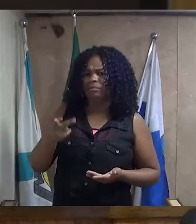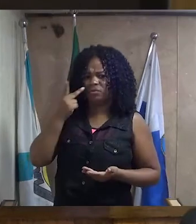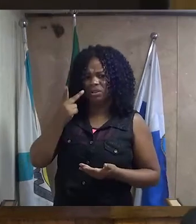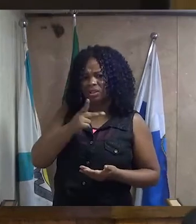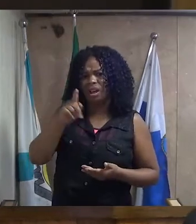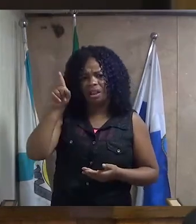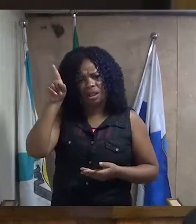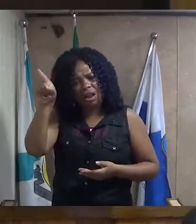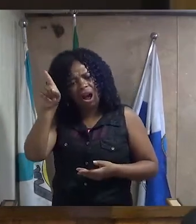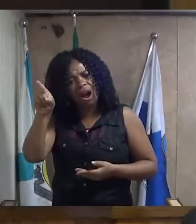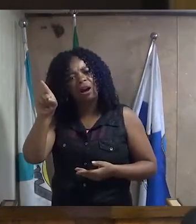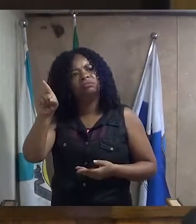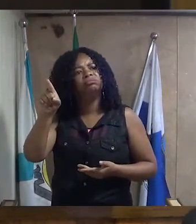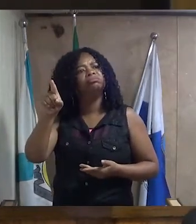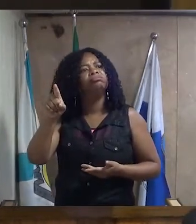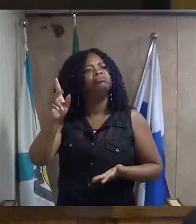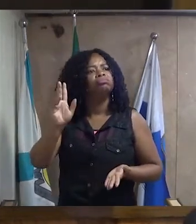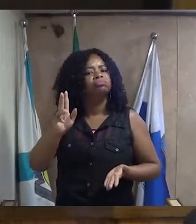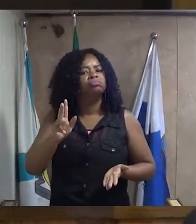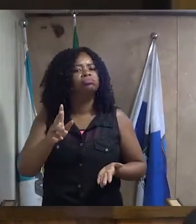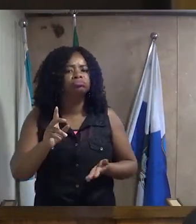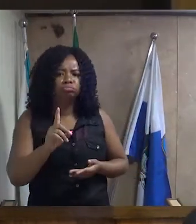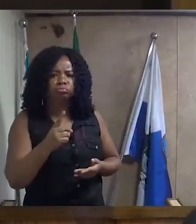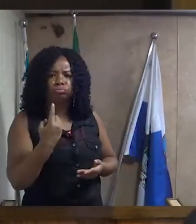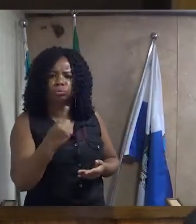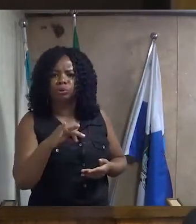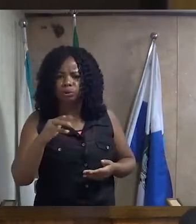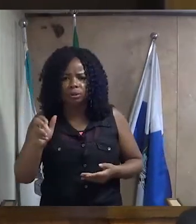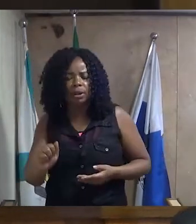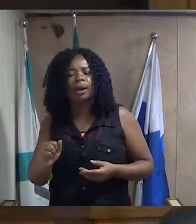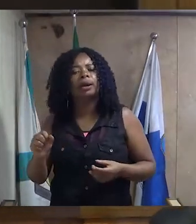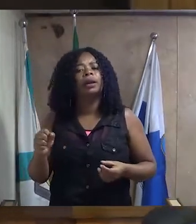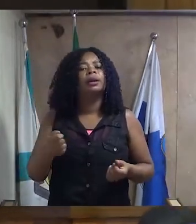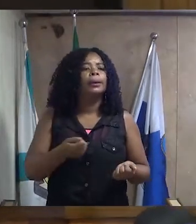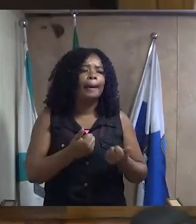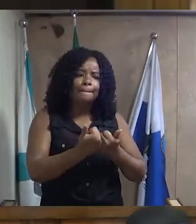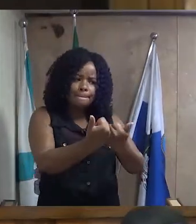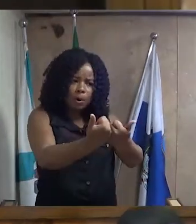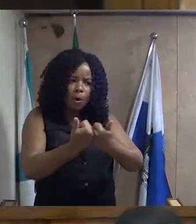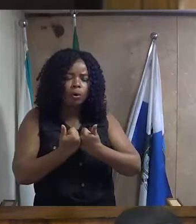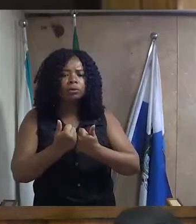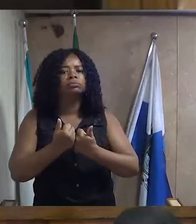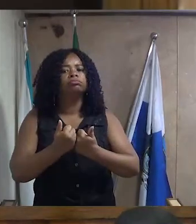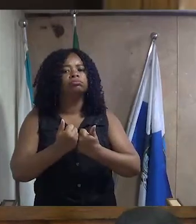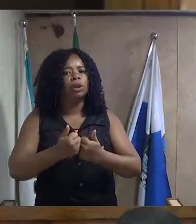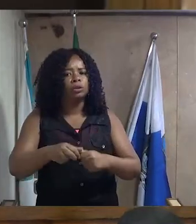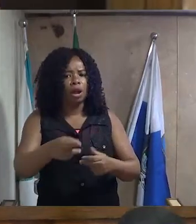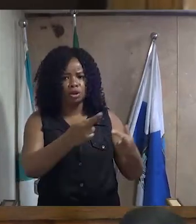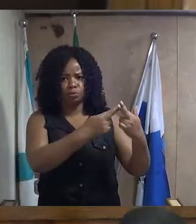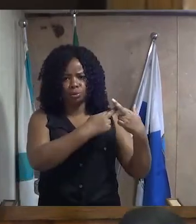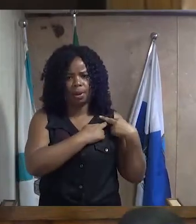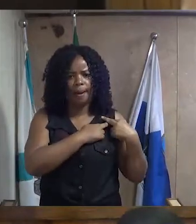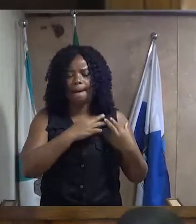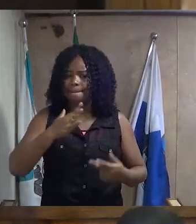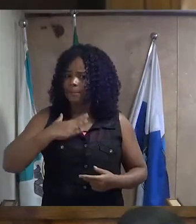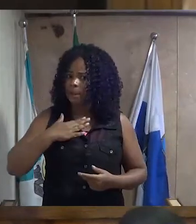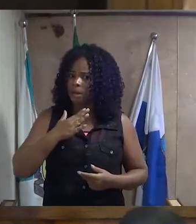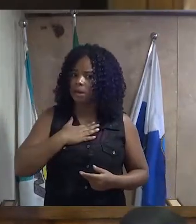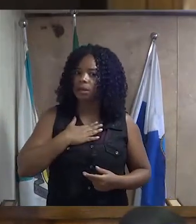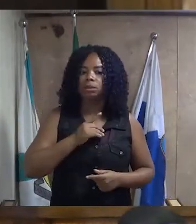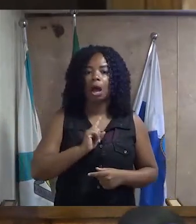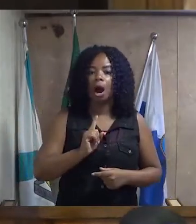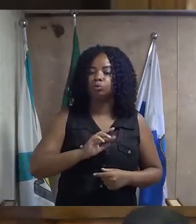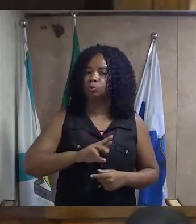e conto com vossas excelências essa missão. Não por mim, mas por toda a